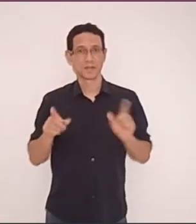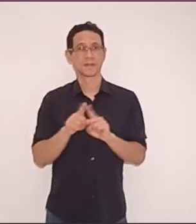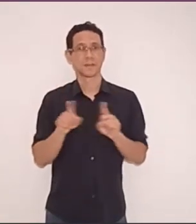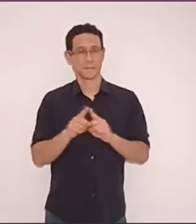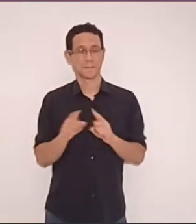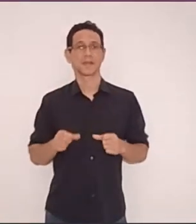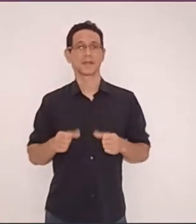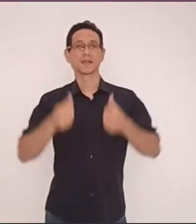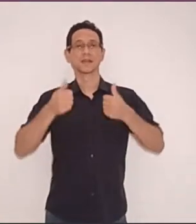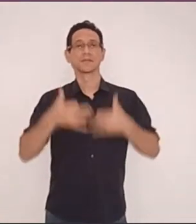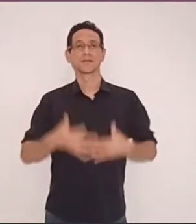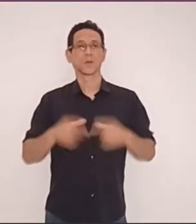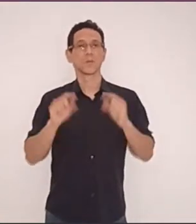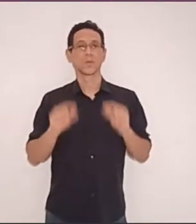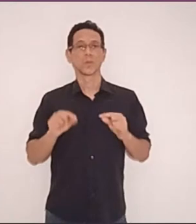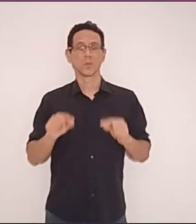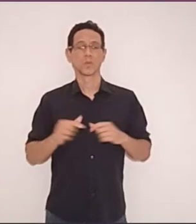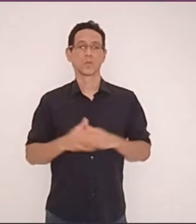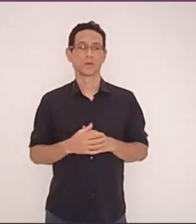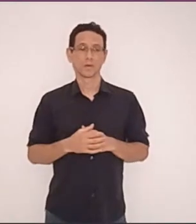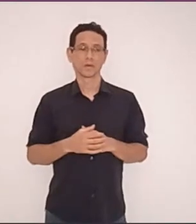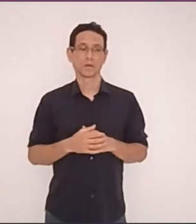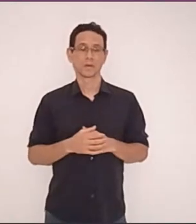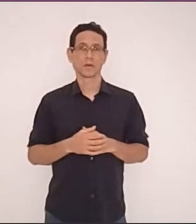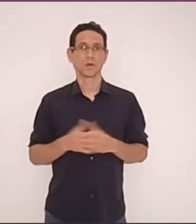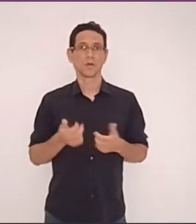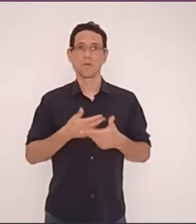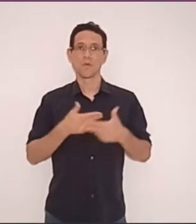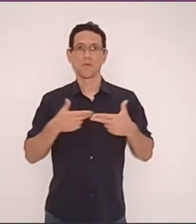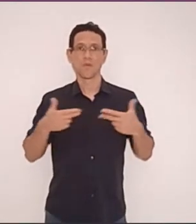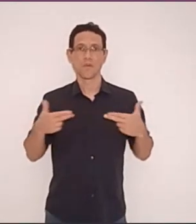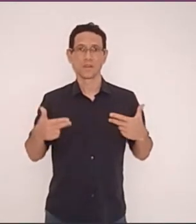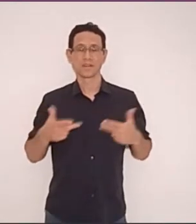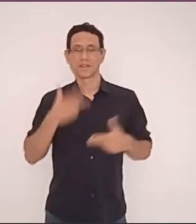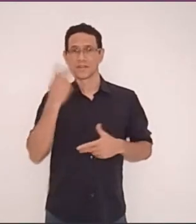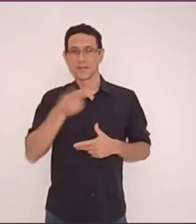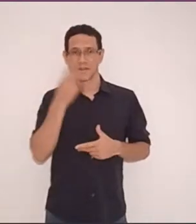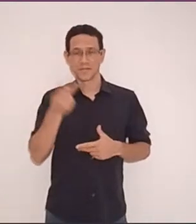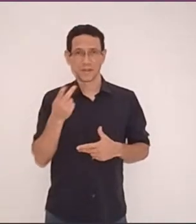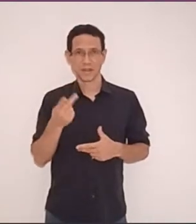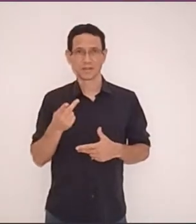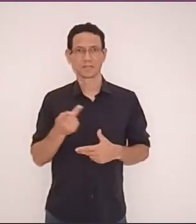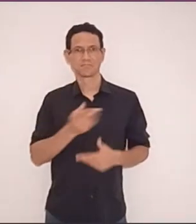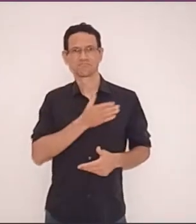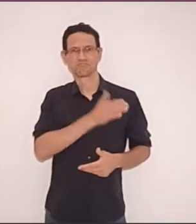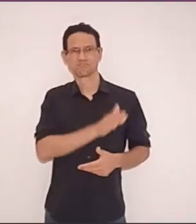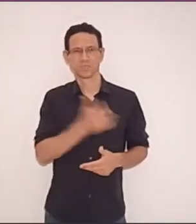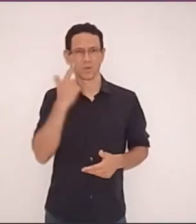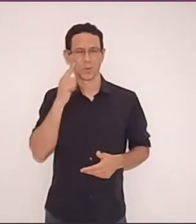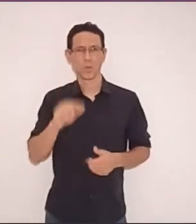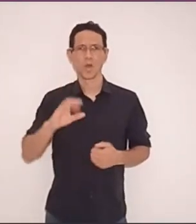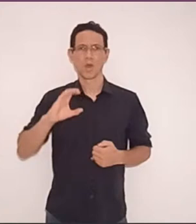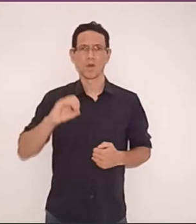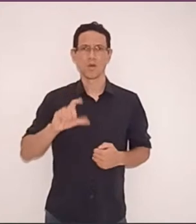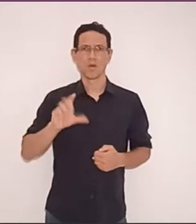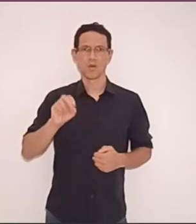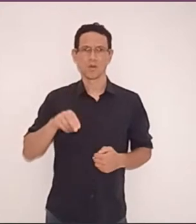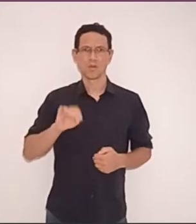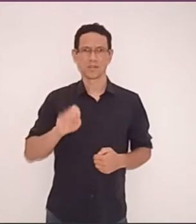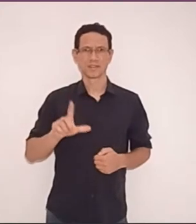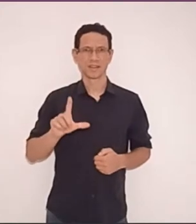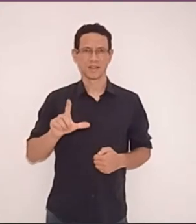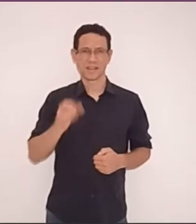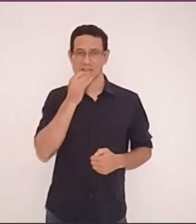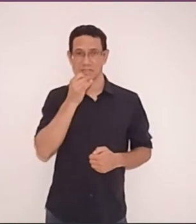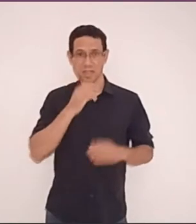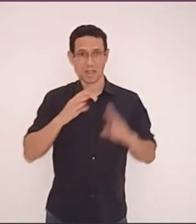explicando o que que é esse pão tanta coisa que eu falo dessa questão do nosso Colonial na explicando para eles Qual é a diferença